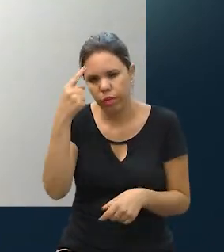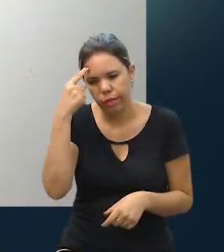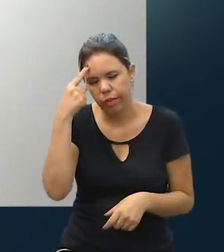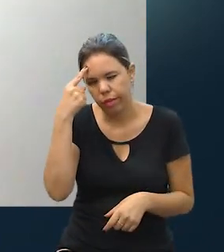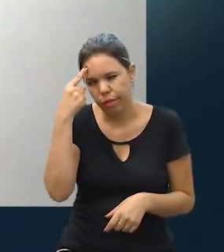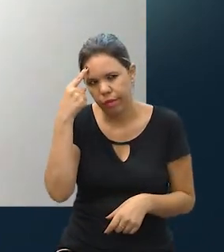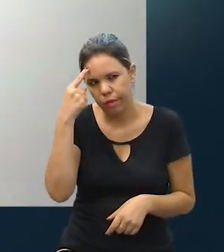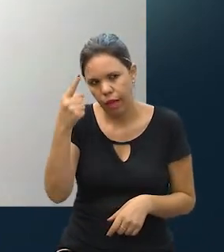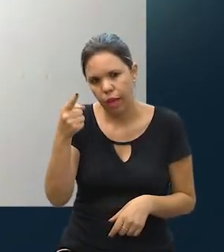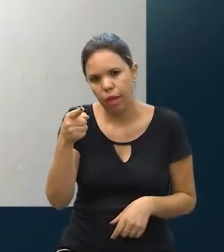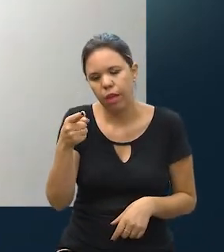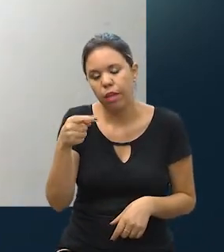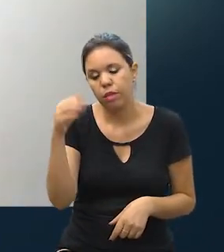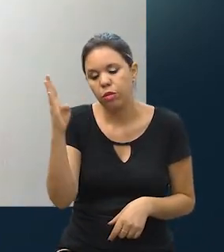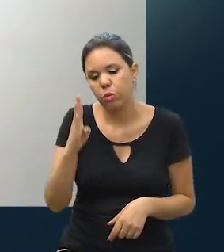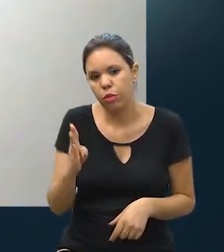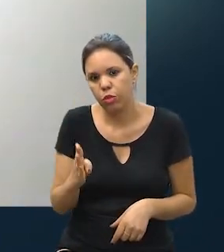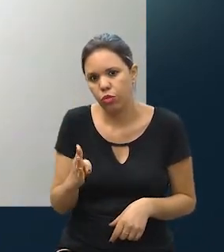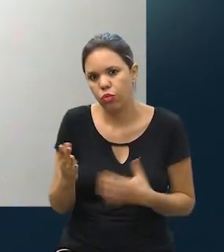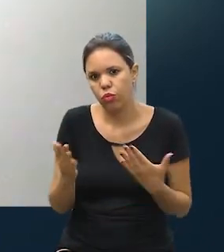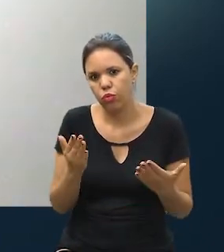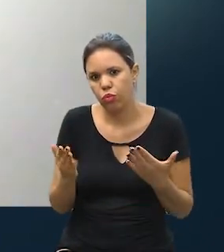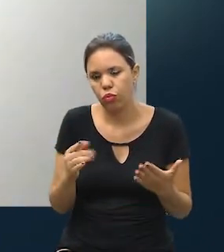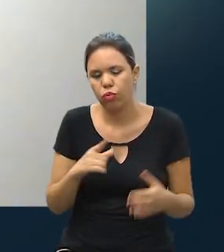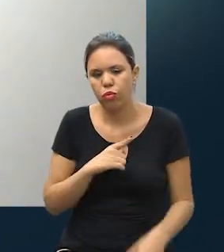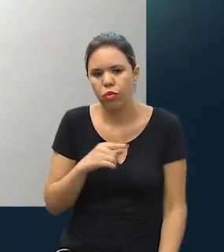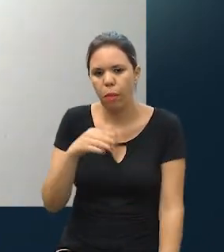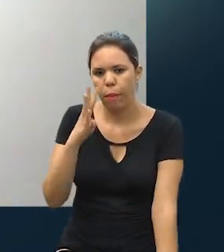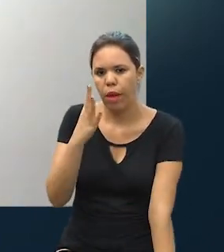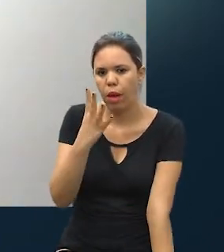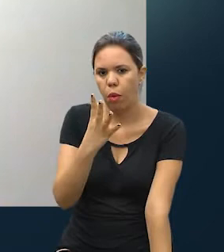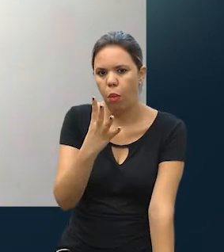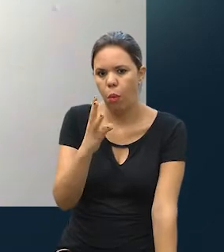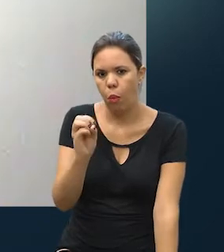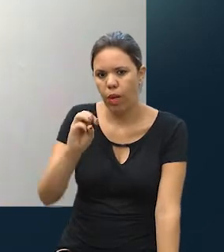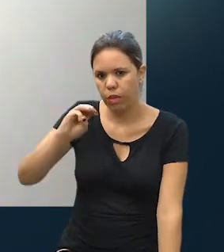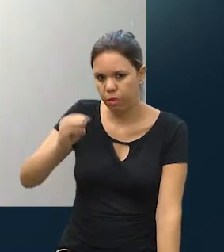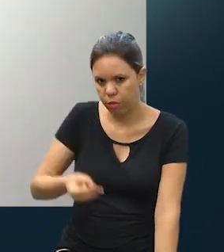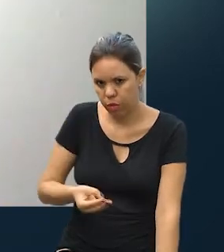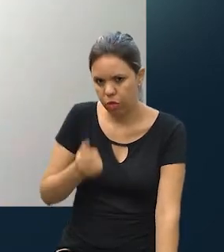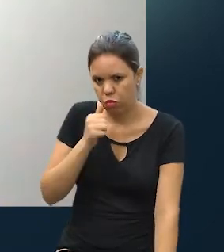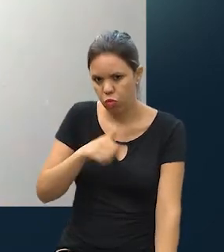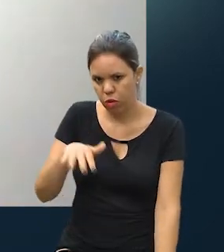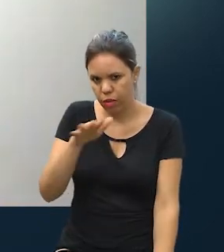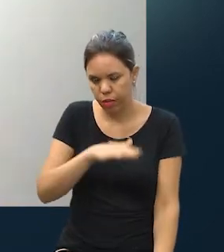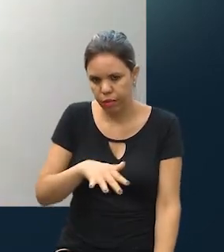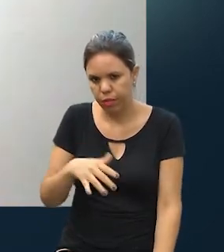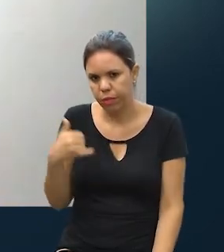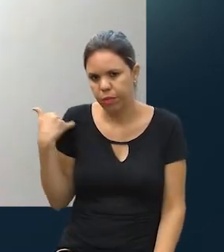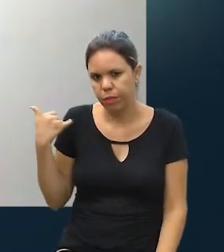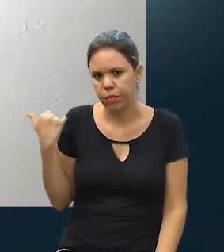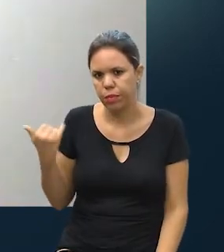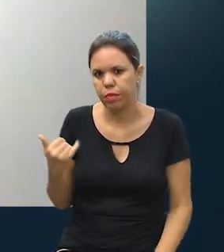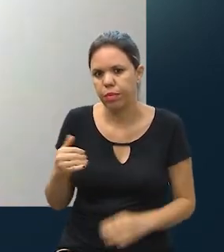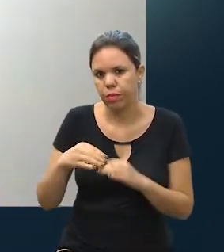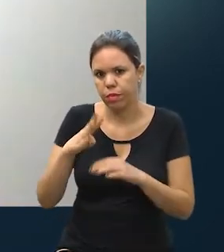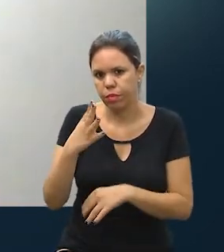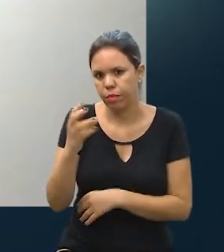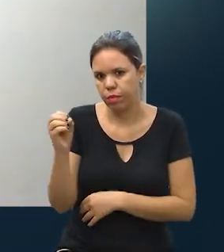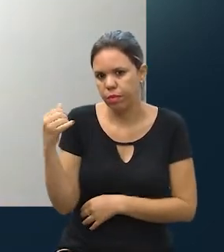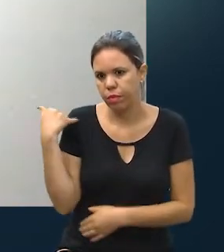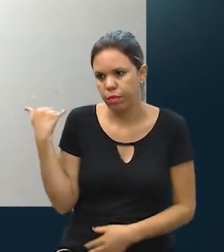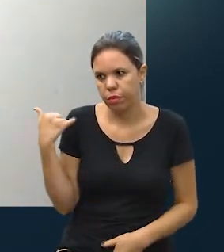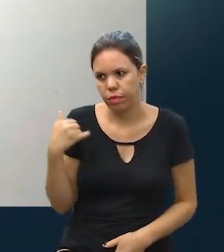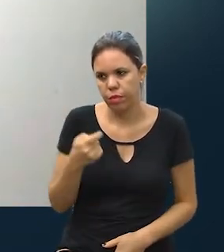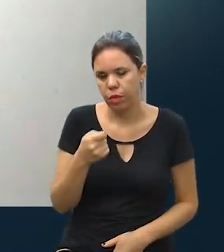ideia, no Brasil, nós temos mais de 40 milhões de mulheres com idade a partir de 40 anos.